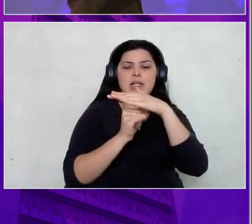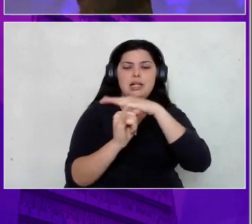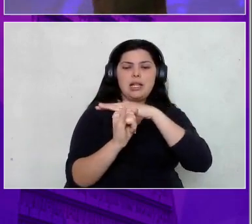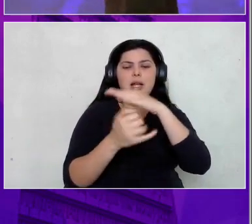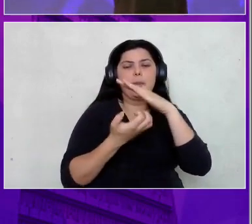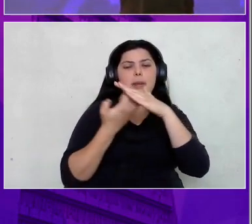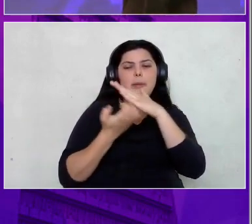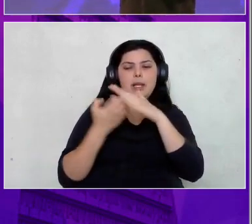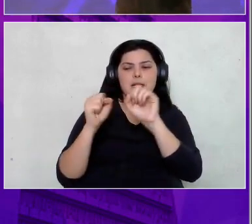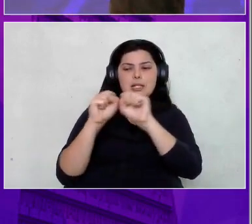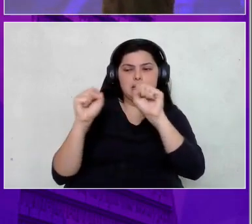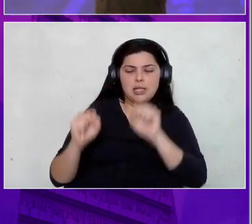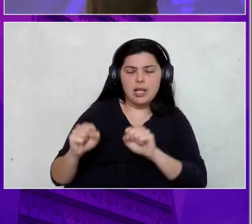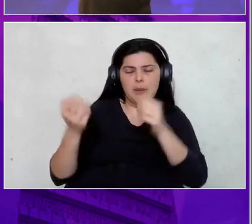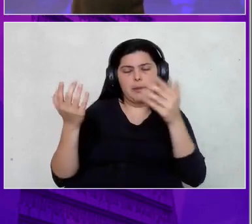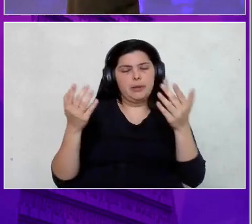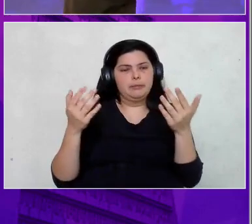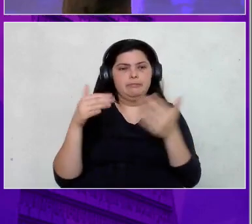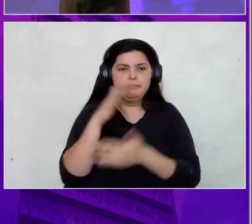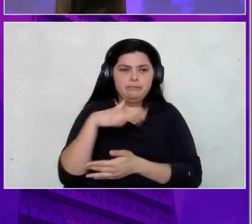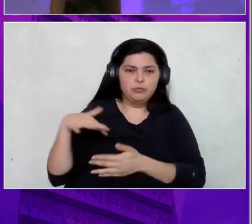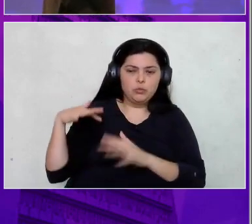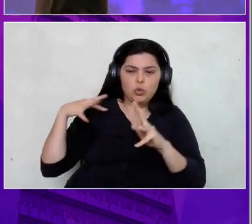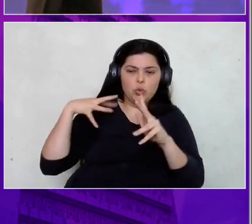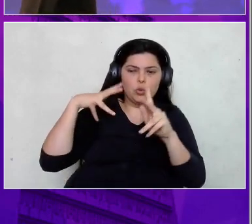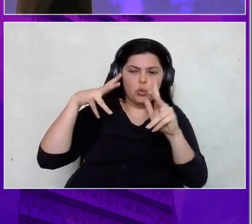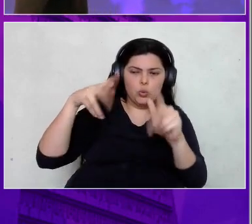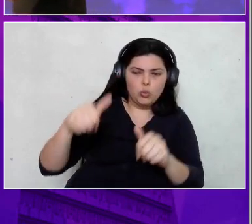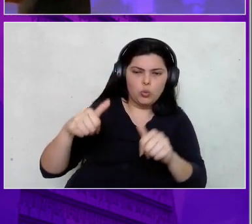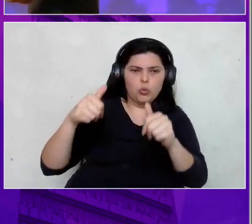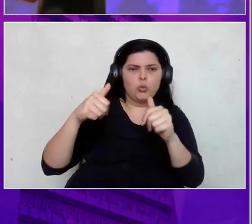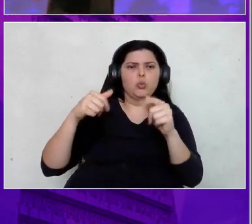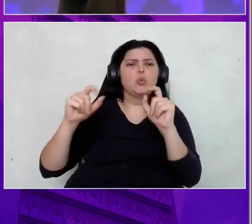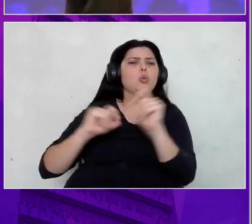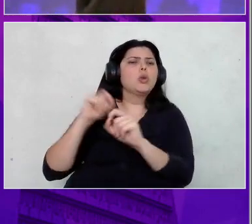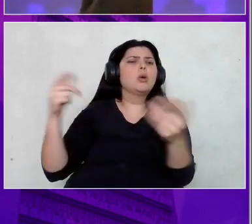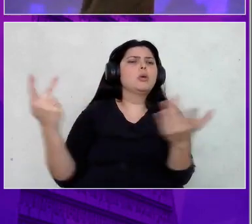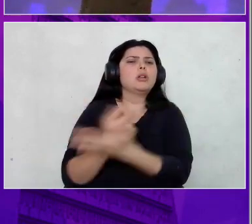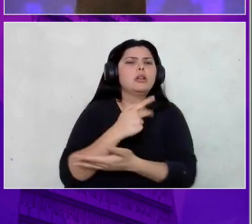ecossistema de tudo ecossistema. O que está acontecendo?